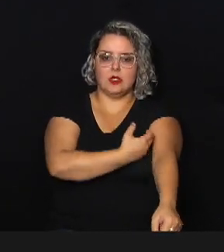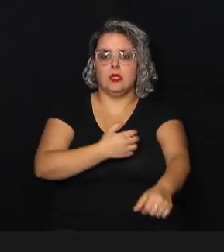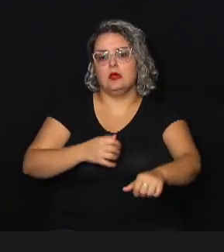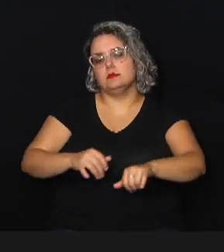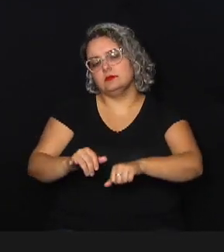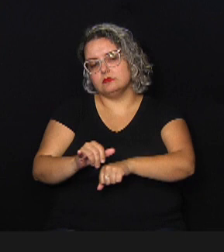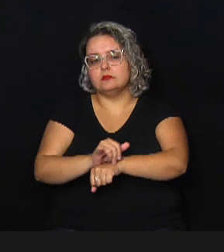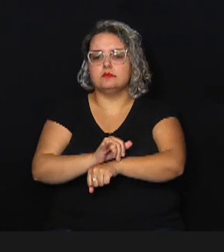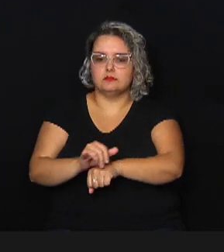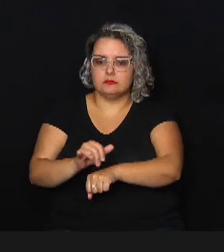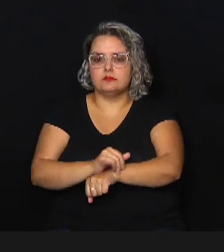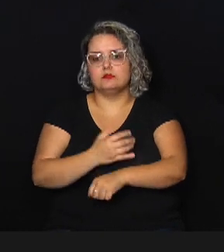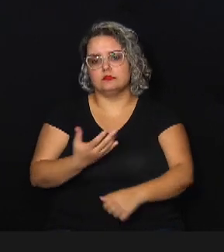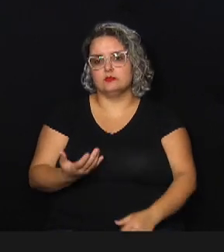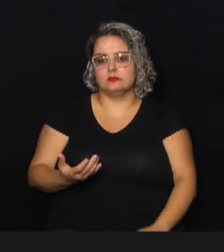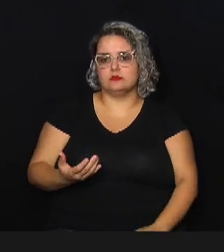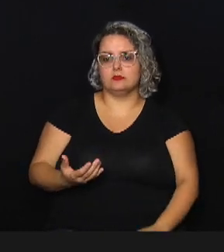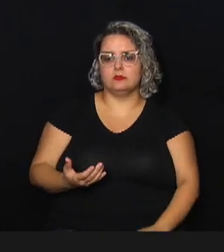de